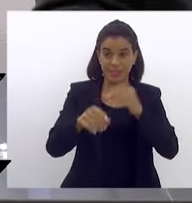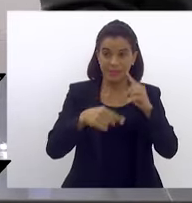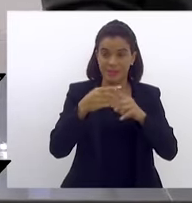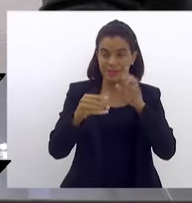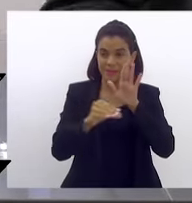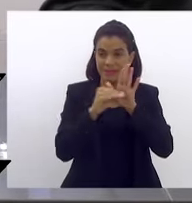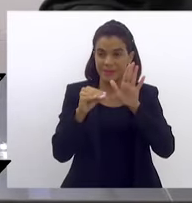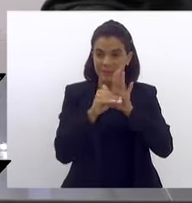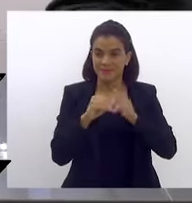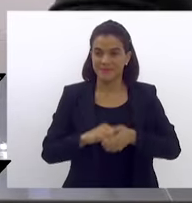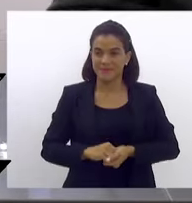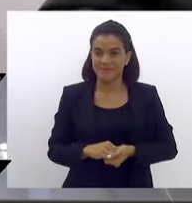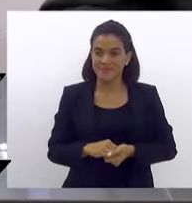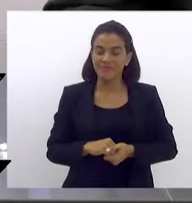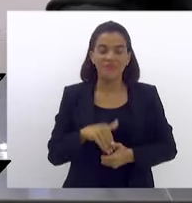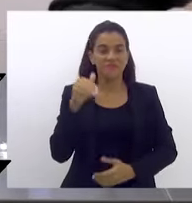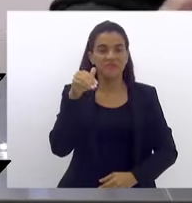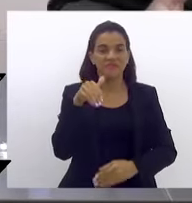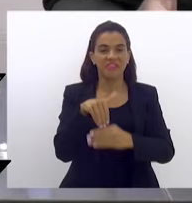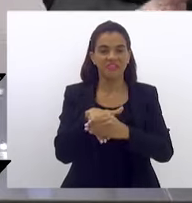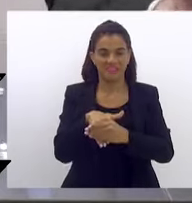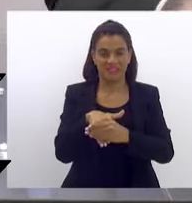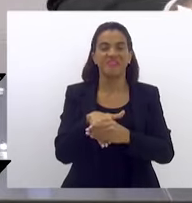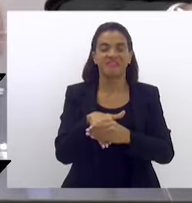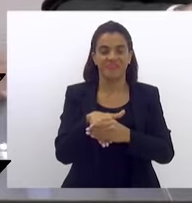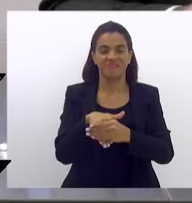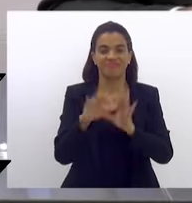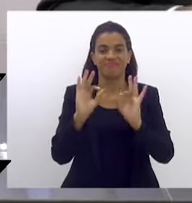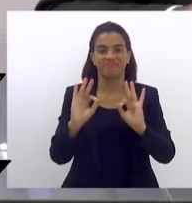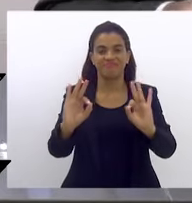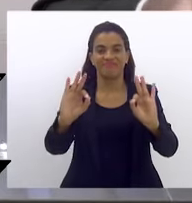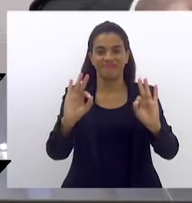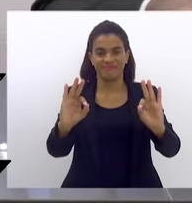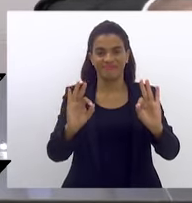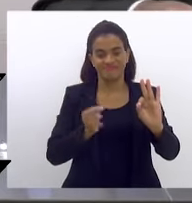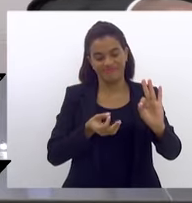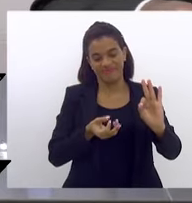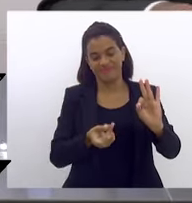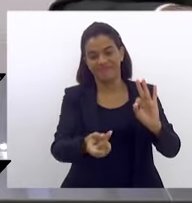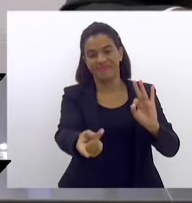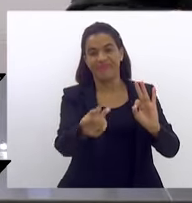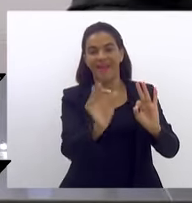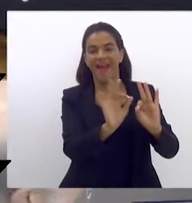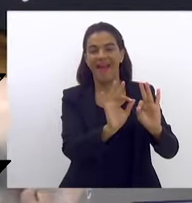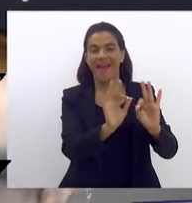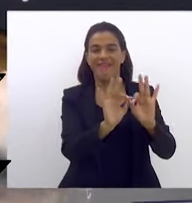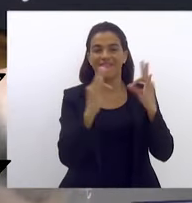votar favorável com louvor até porque tá eternizando a família